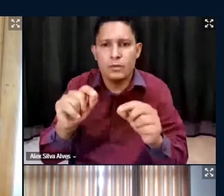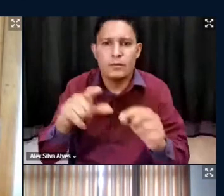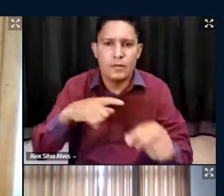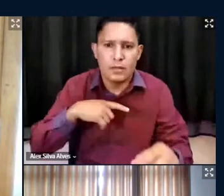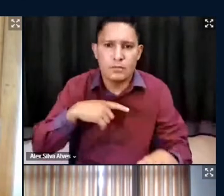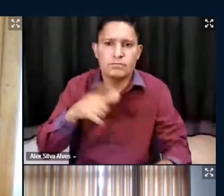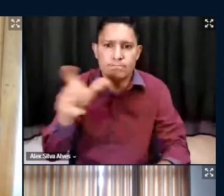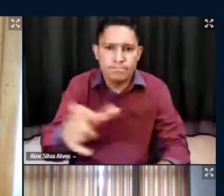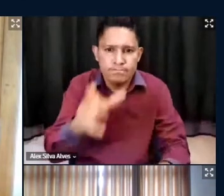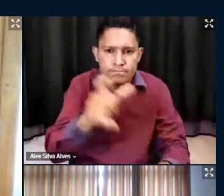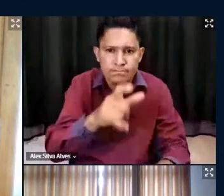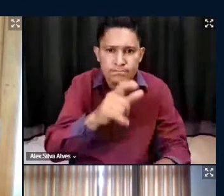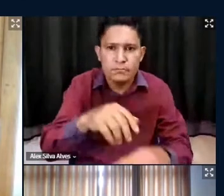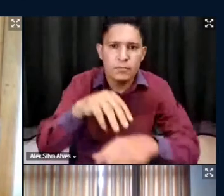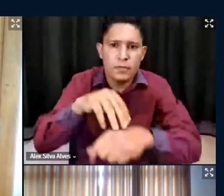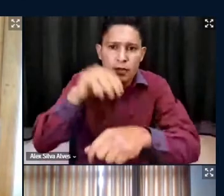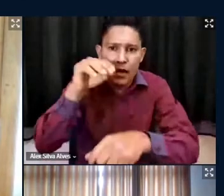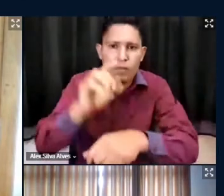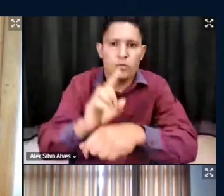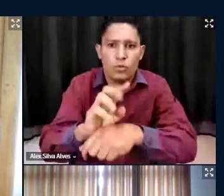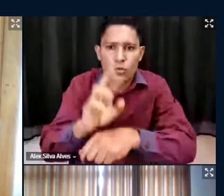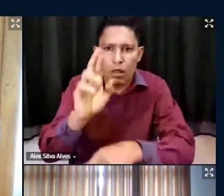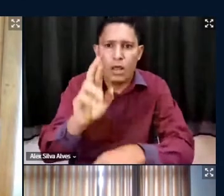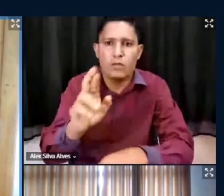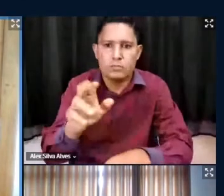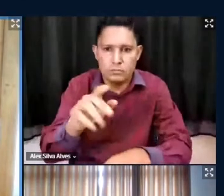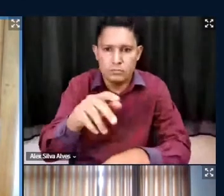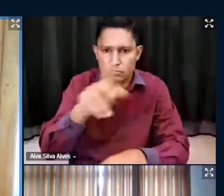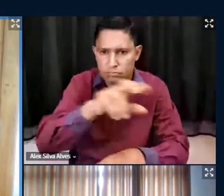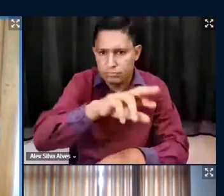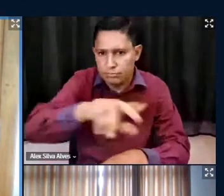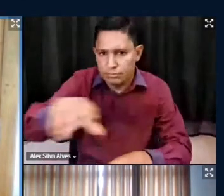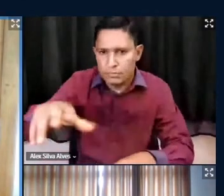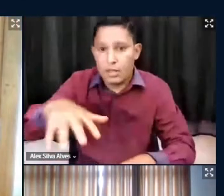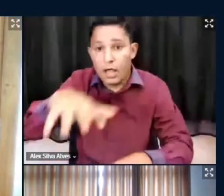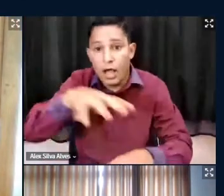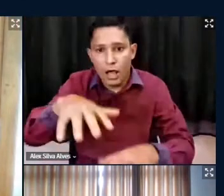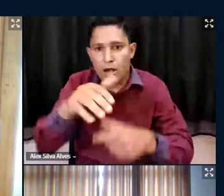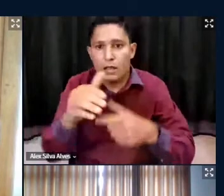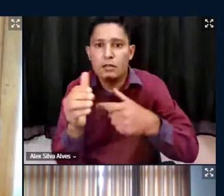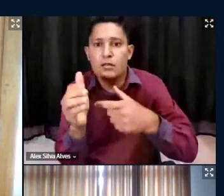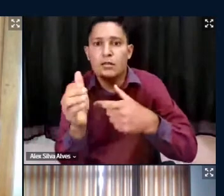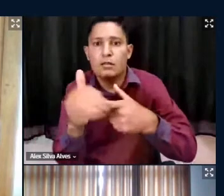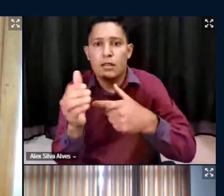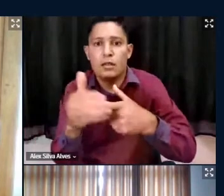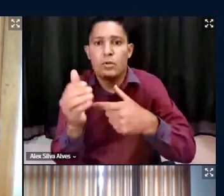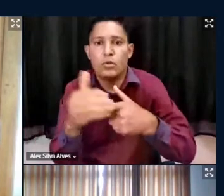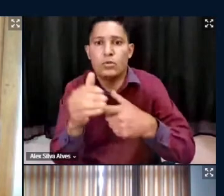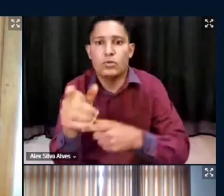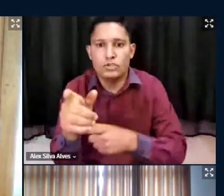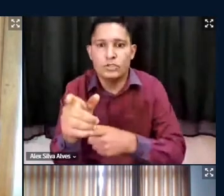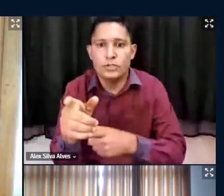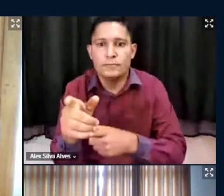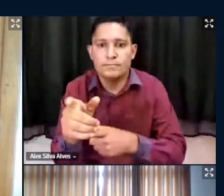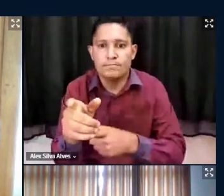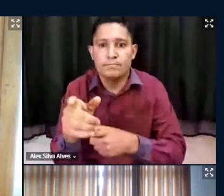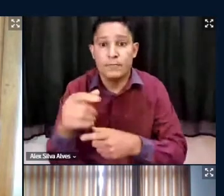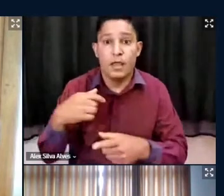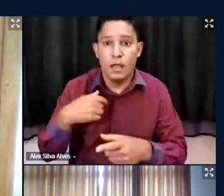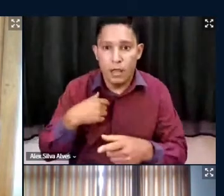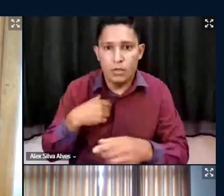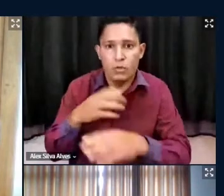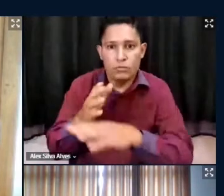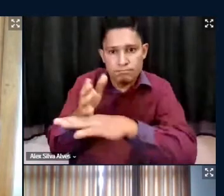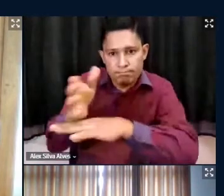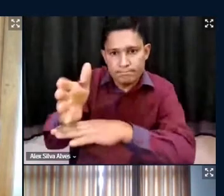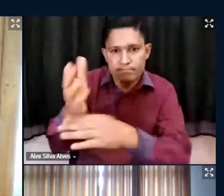auxiliam o pesquisador surdo, que estão pesquisando mestrado, doutorado na área de linguística e terminologia